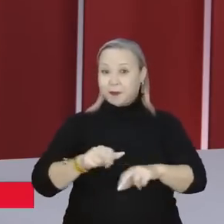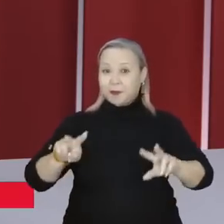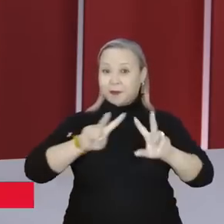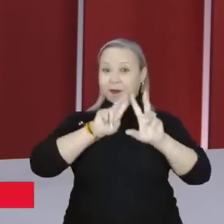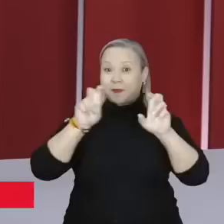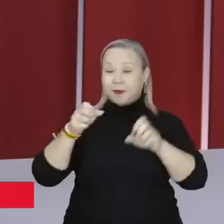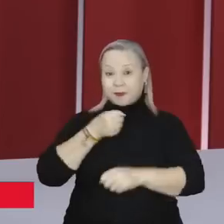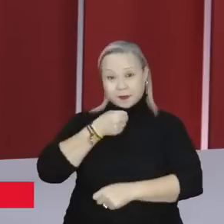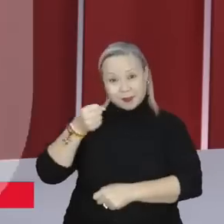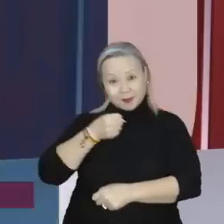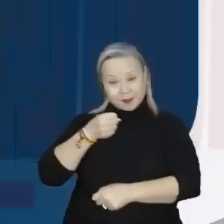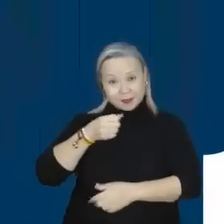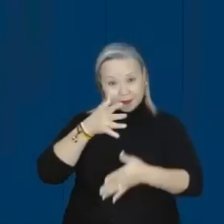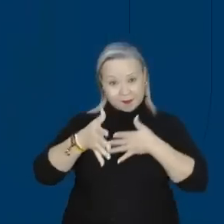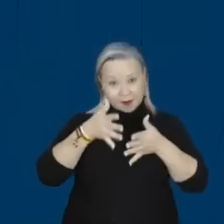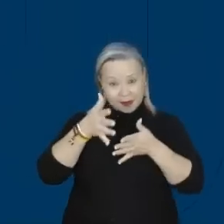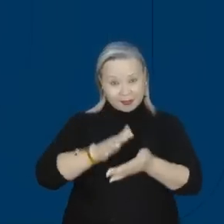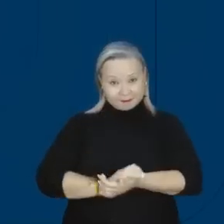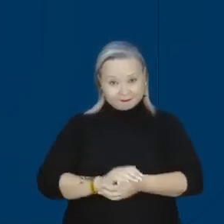nossa próxima entrevista.